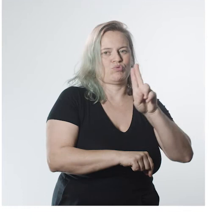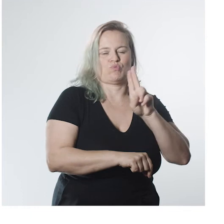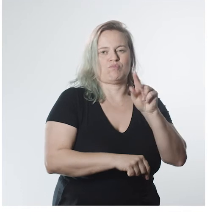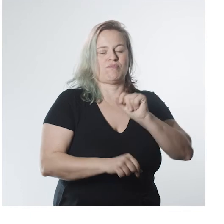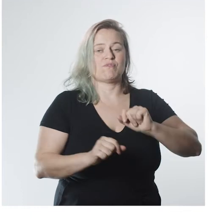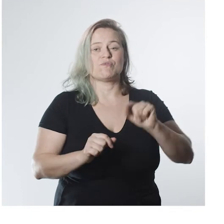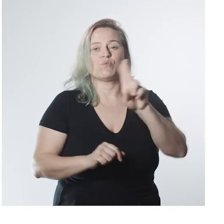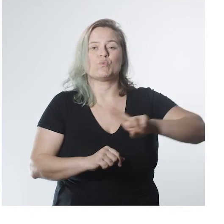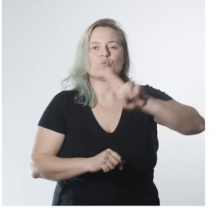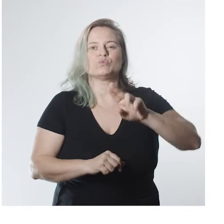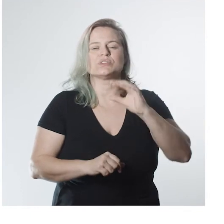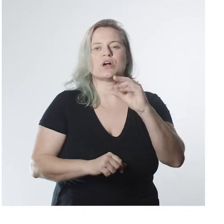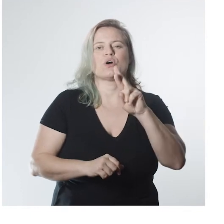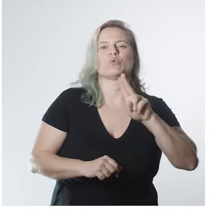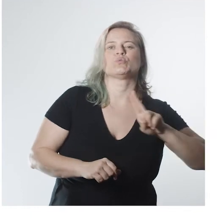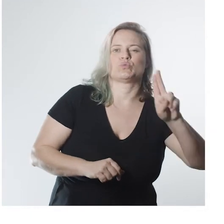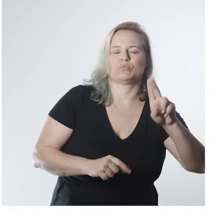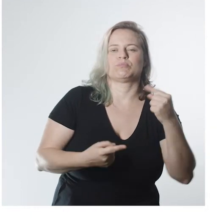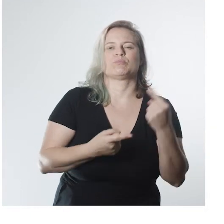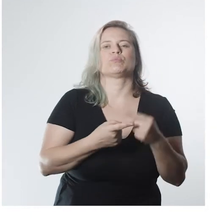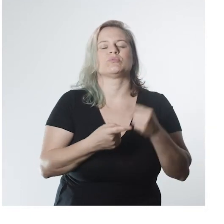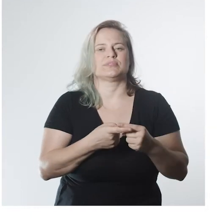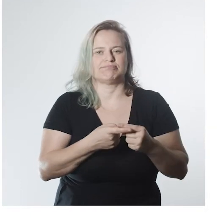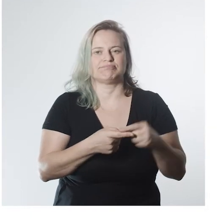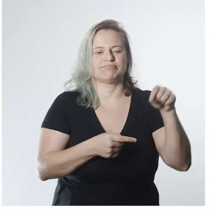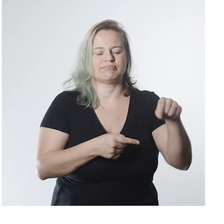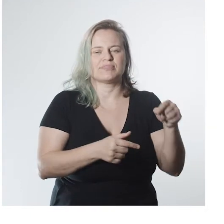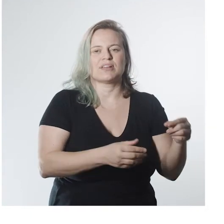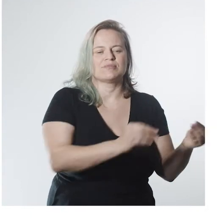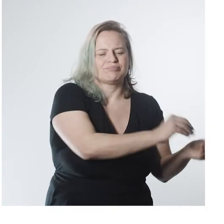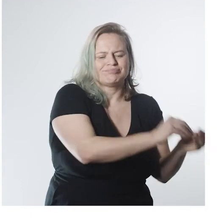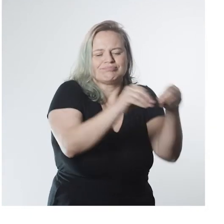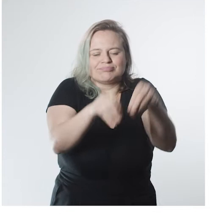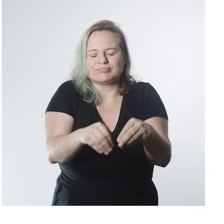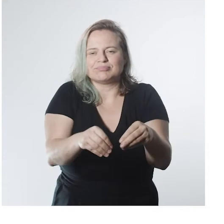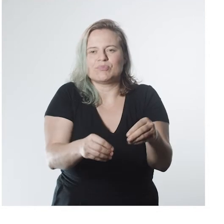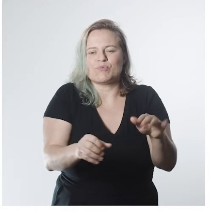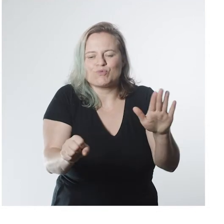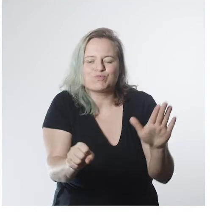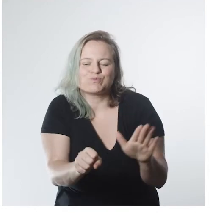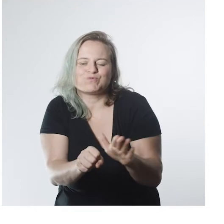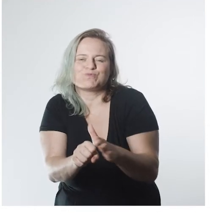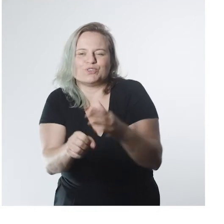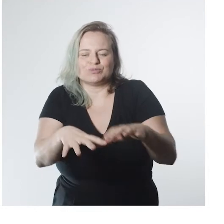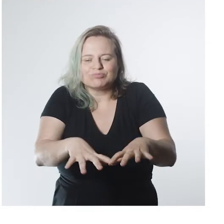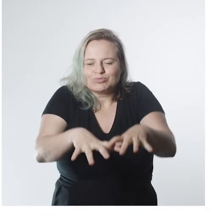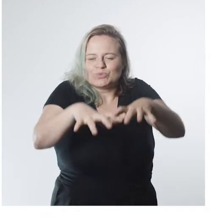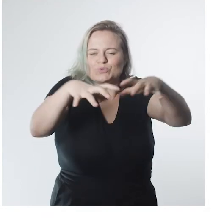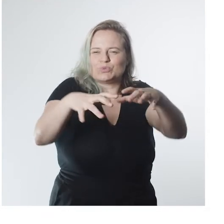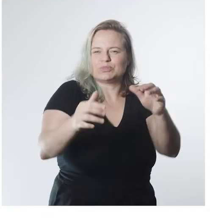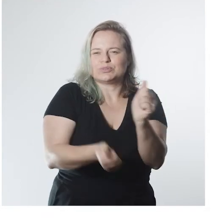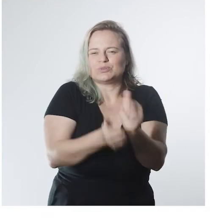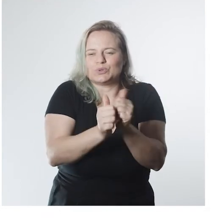fazer um vinagrete para temperar essa couve porque ela vai realmente entrar na complementação desse nosso arroz. Muitas